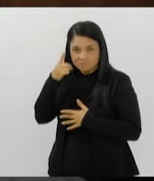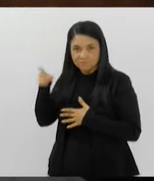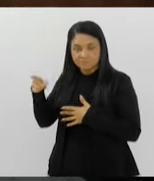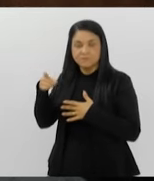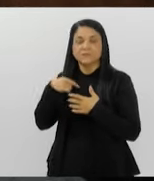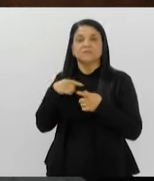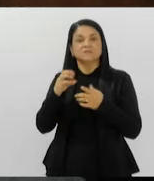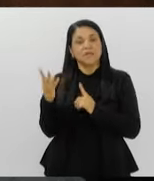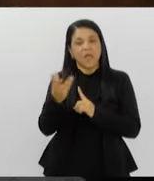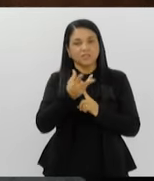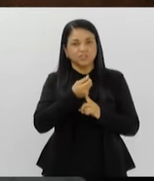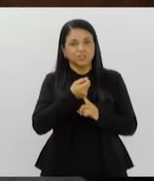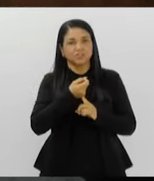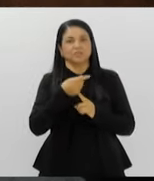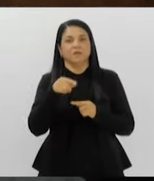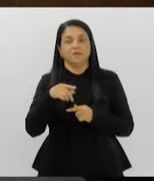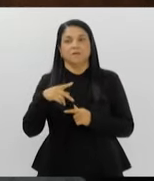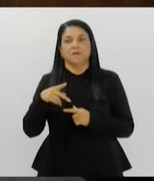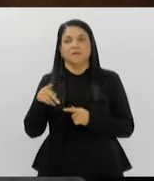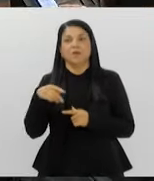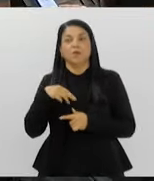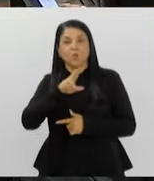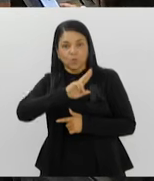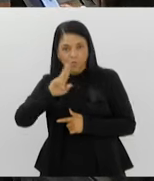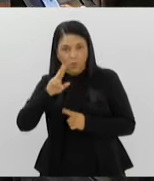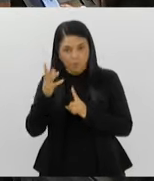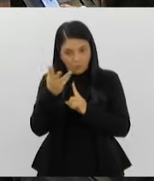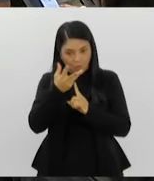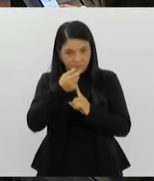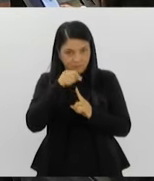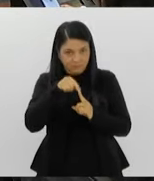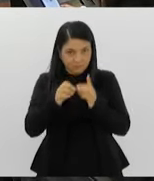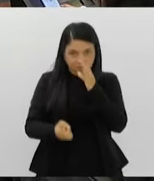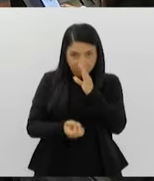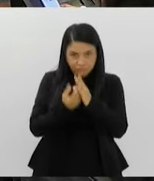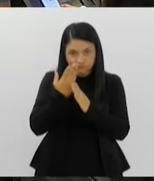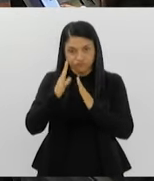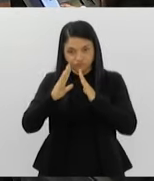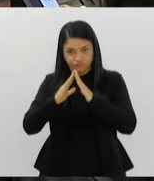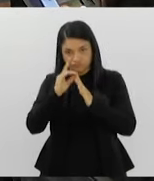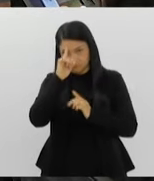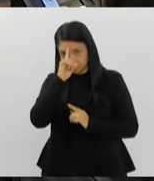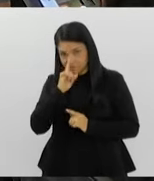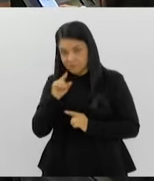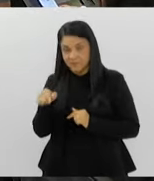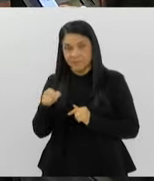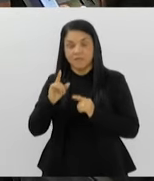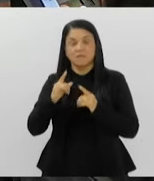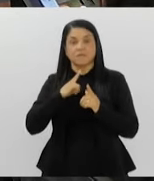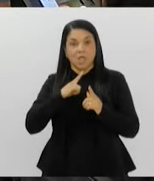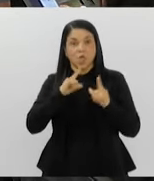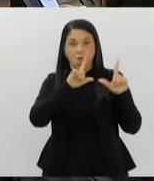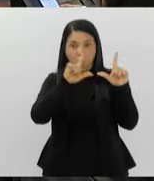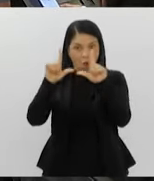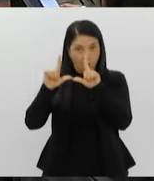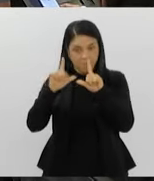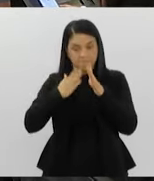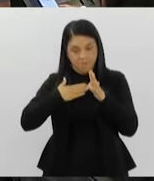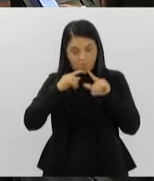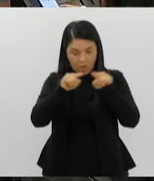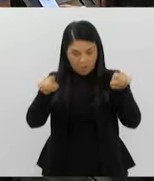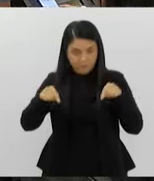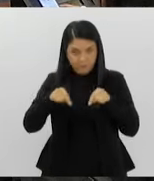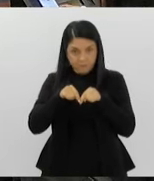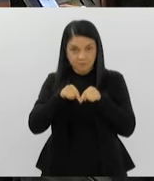discussão, leitura, com certeza. O nome do artista plástico, fundador, idealizador, e tem duas obras dele no meu gabinete, é uma